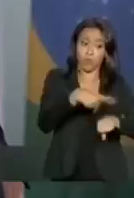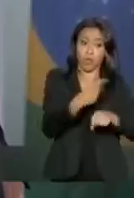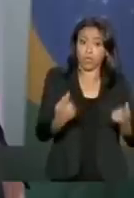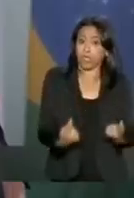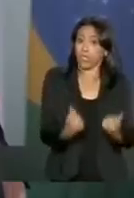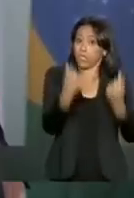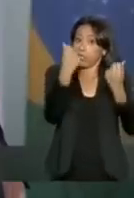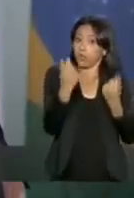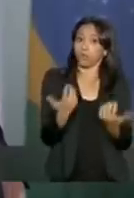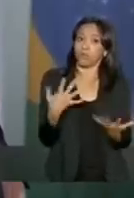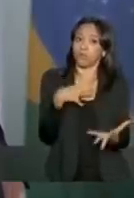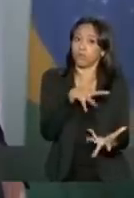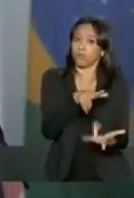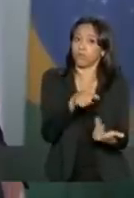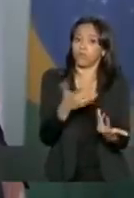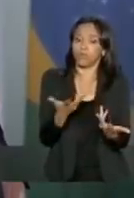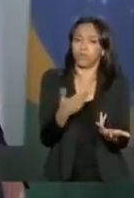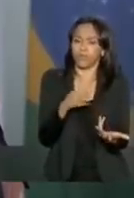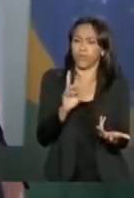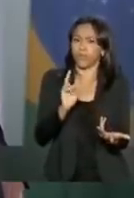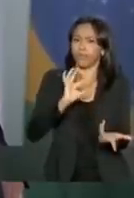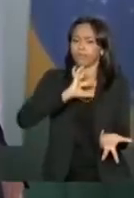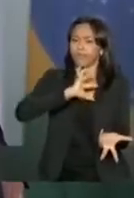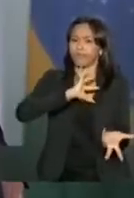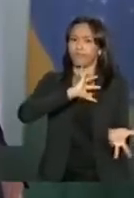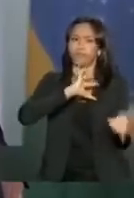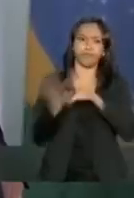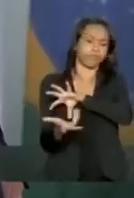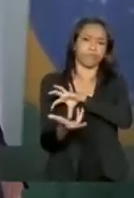mundo e, de repente,